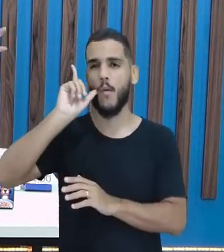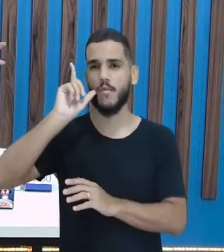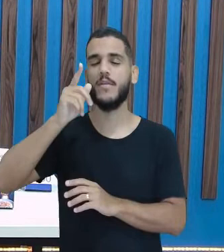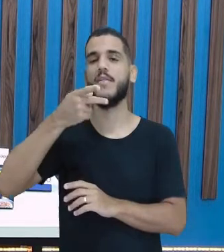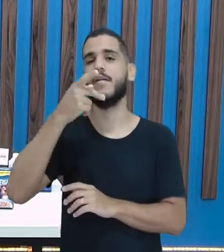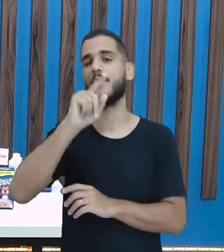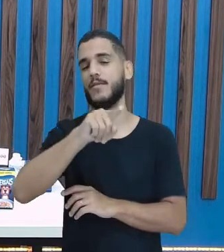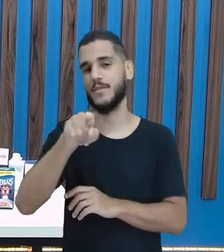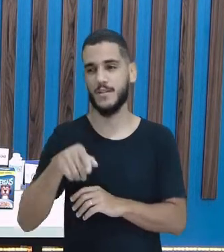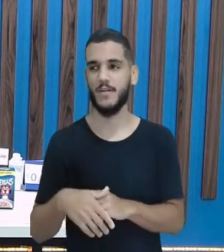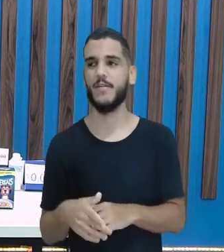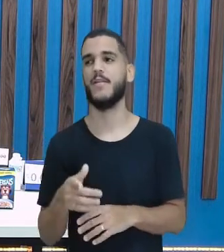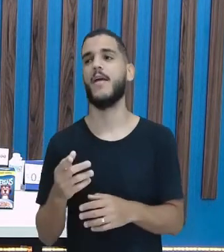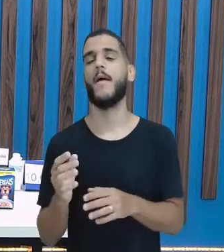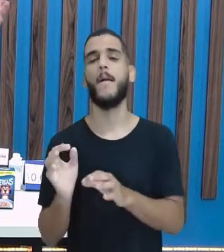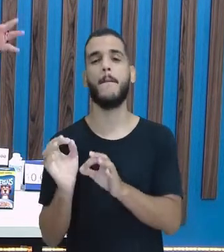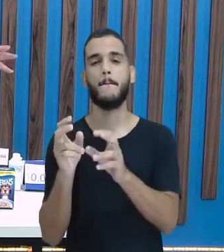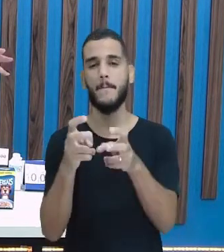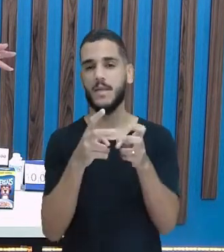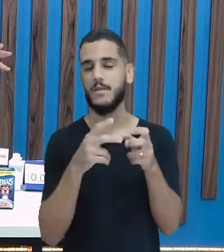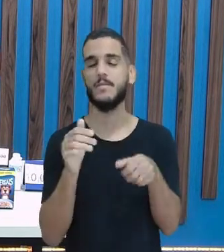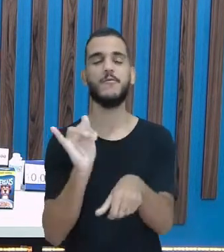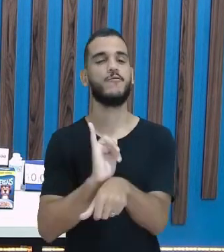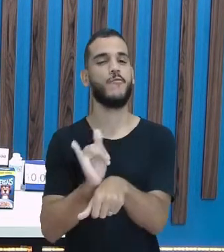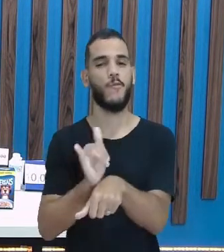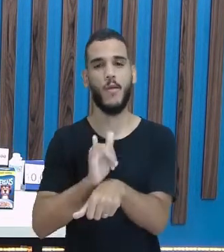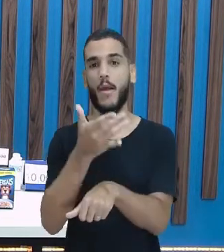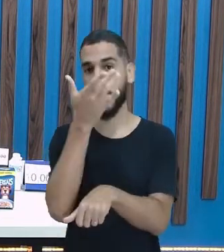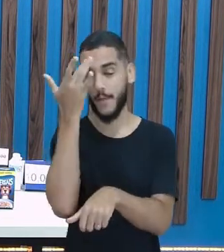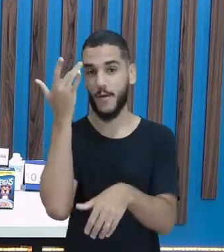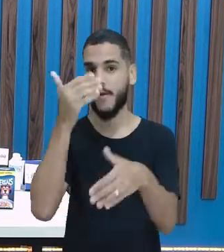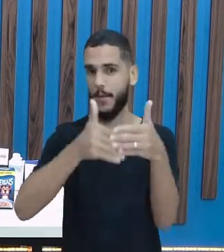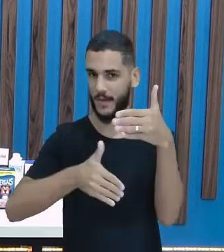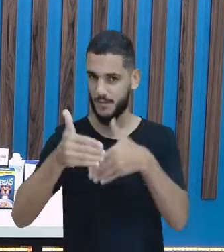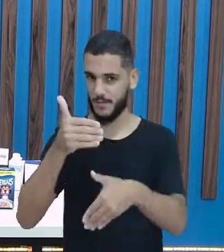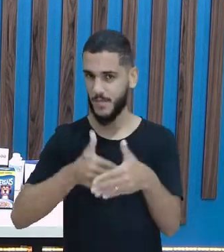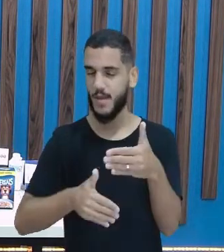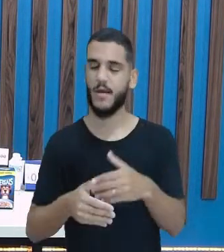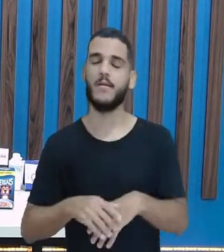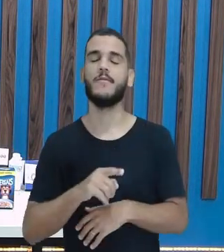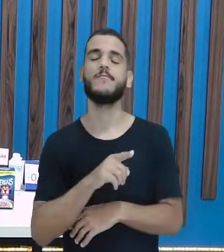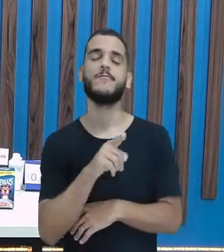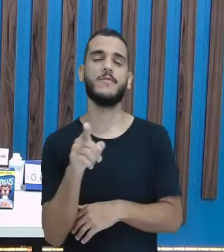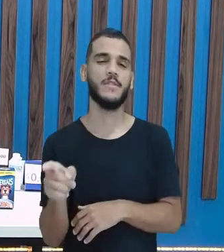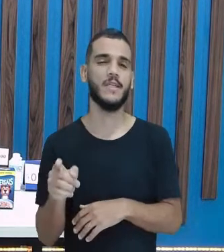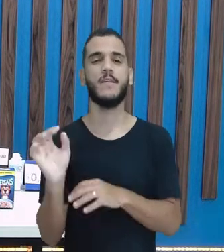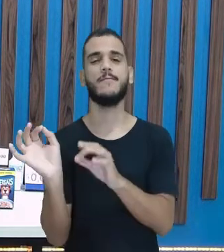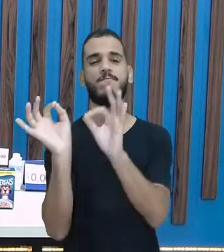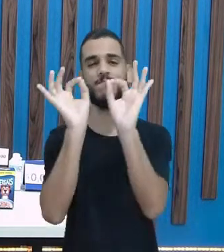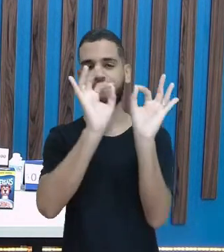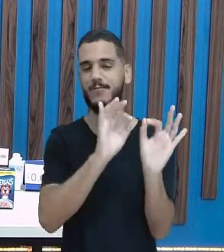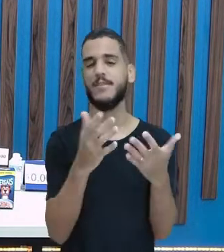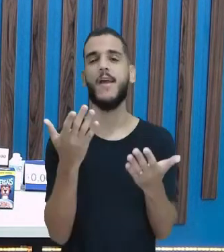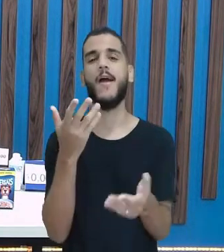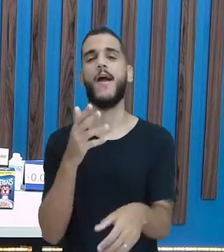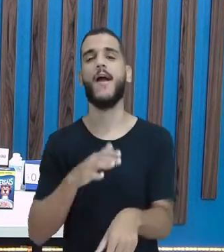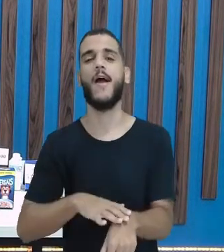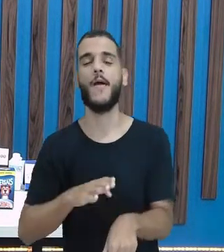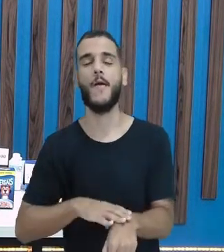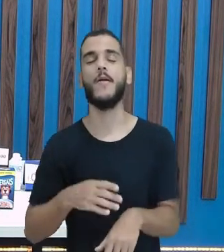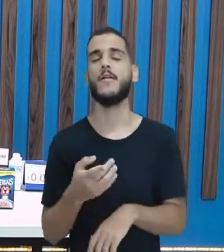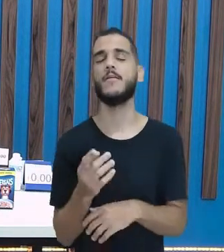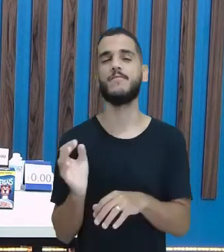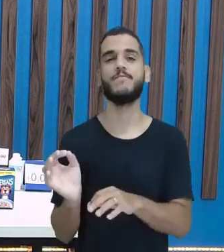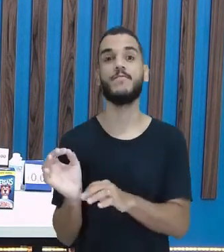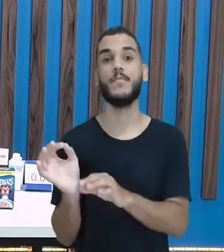lá no YouTube, algumas pessoas participaram. E vocês que estão nos acompanhando neste momento, quem